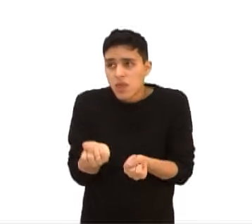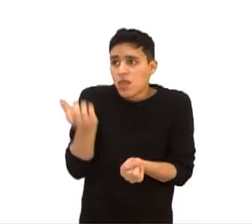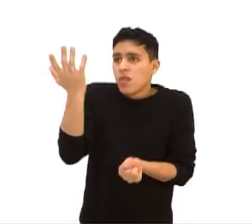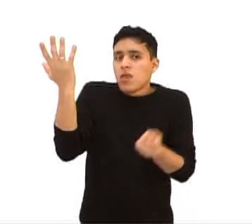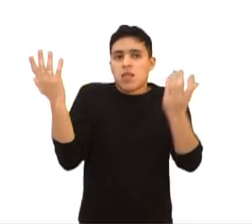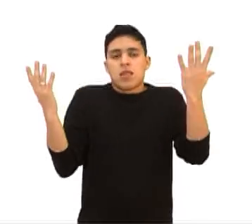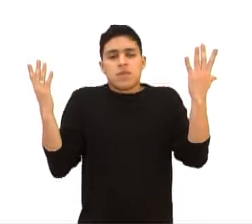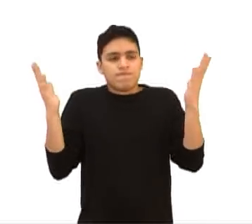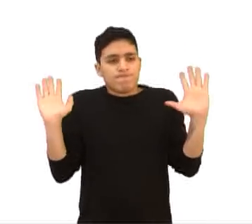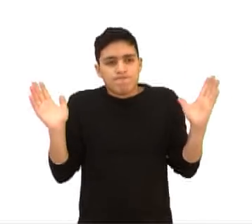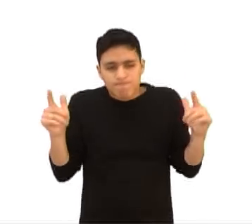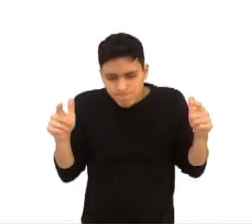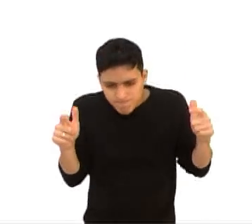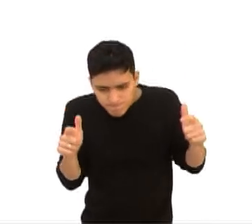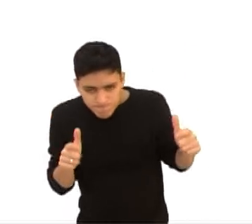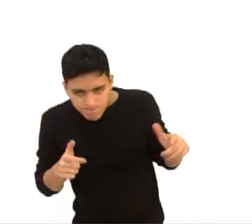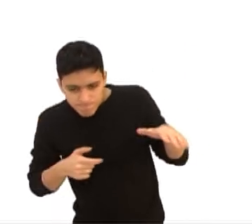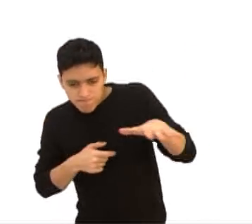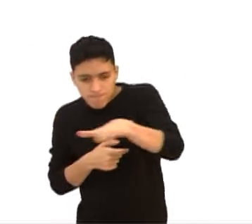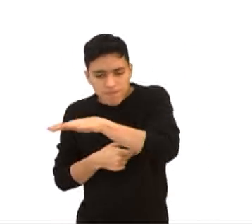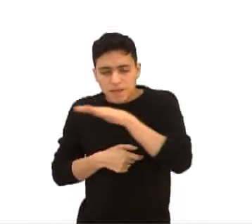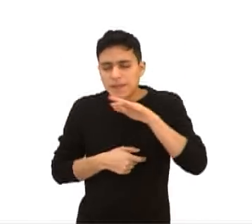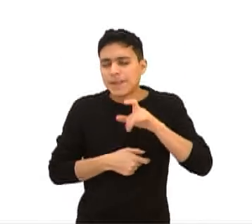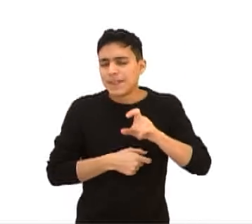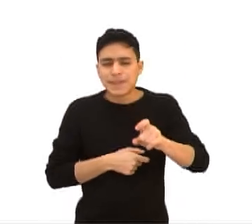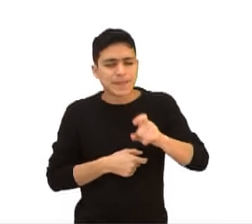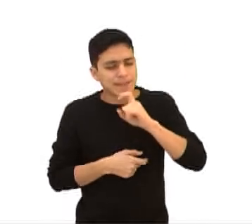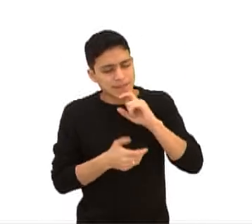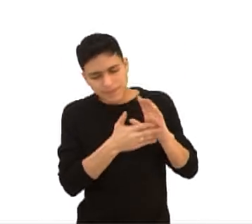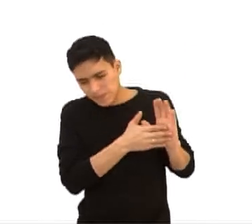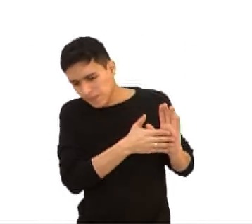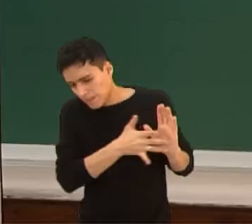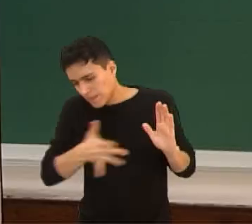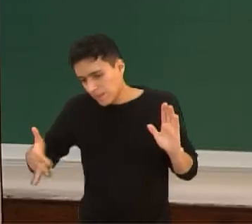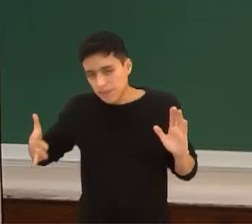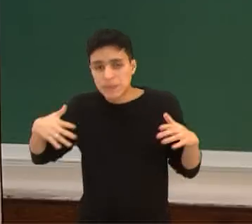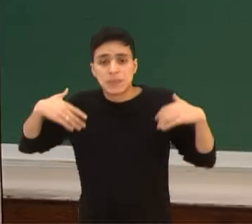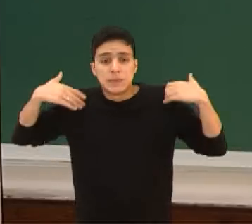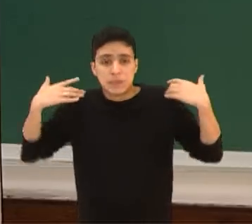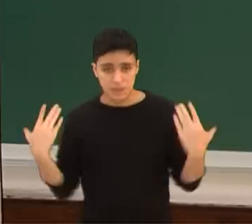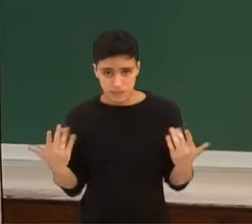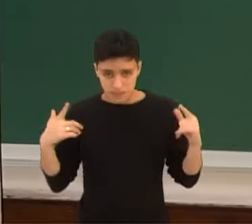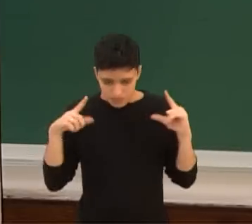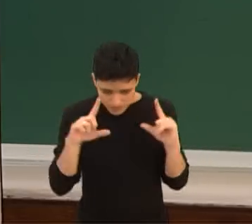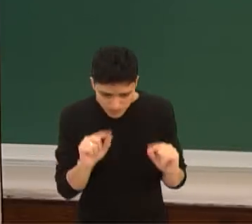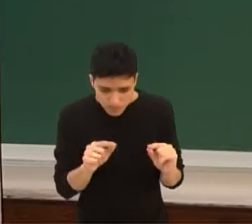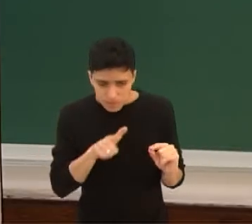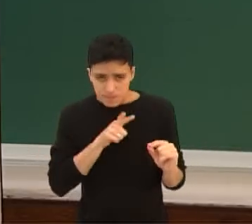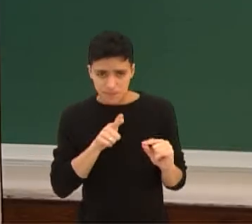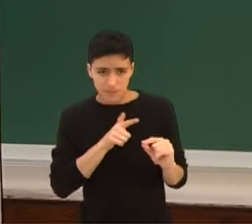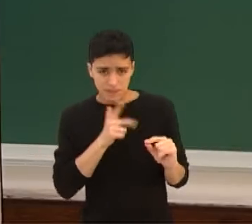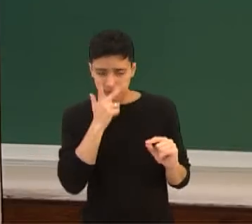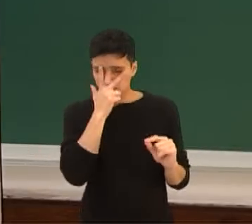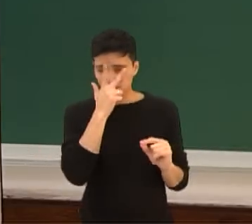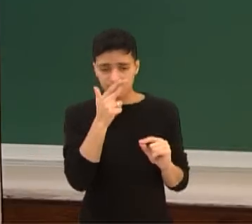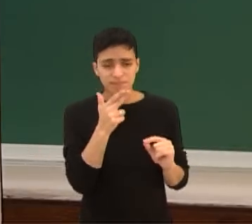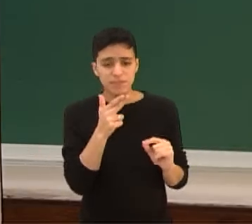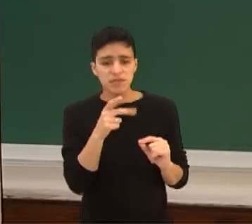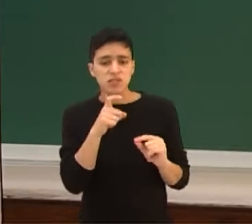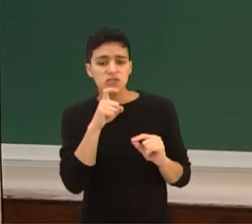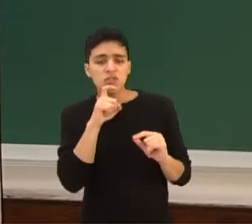árvores. Então são lugares que apresentam baixas temperaturas ao longo de todo o ano, aonde nós temos o